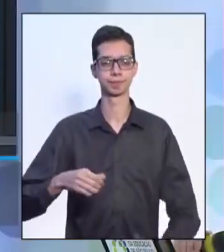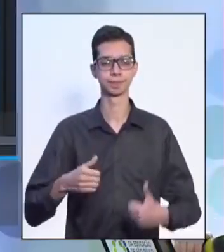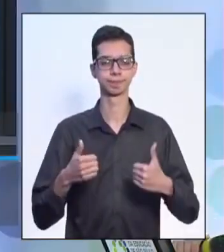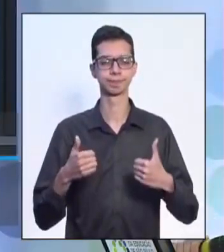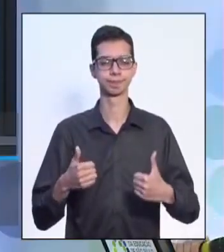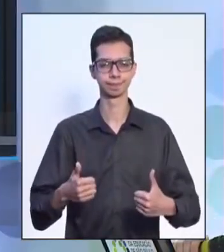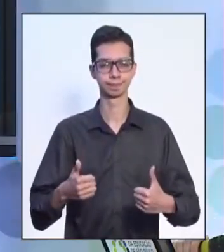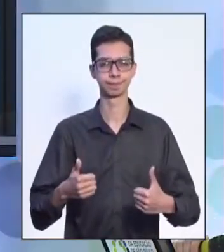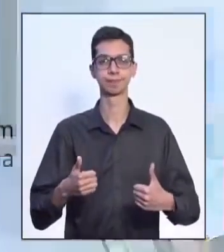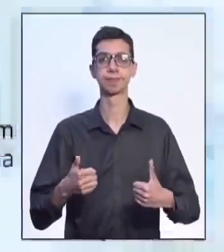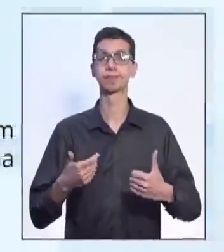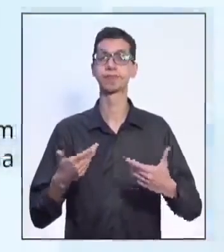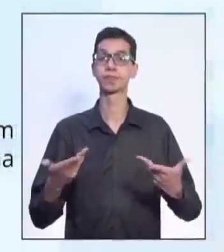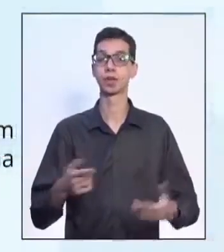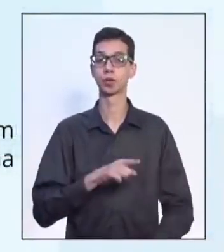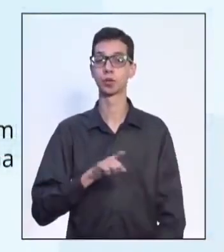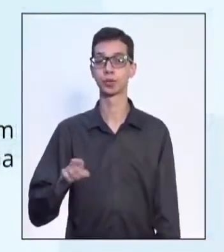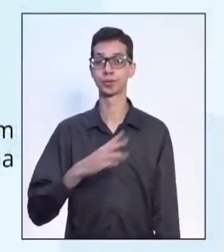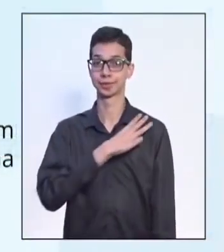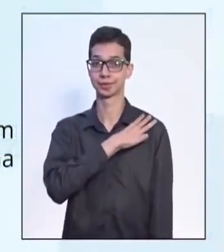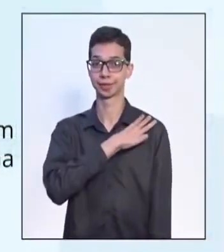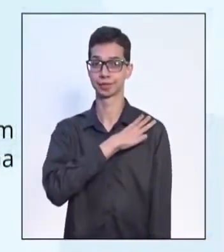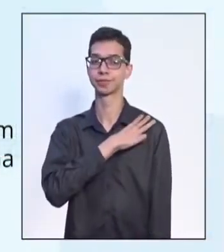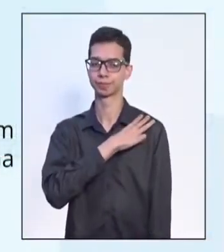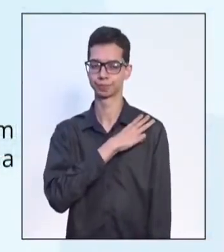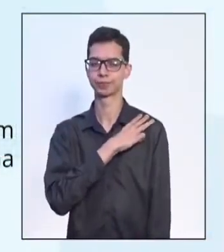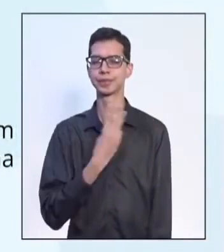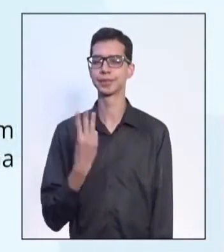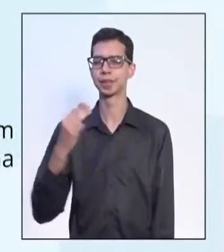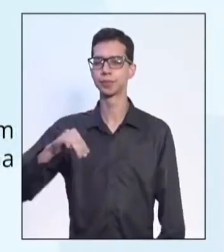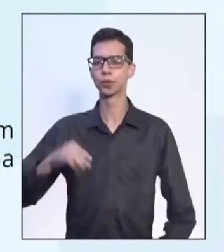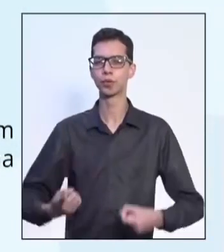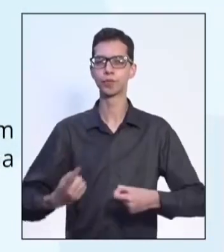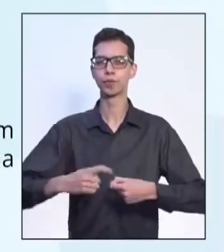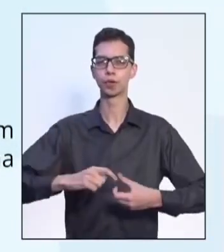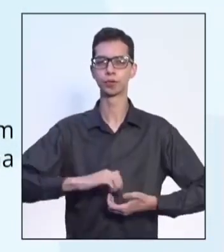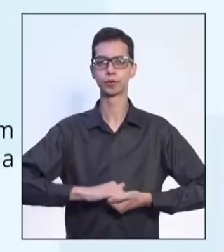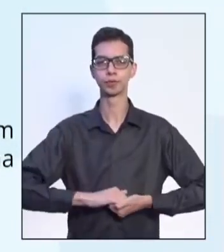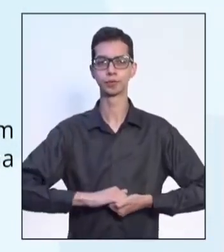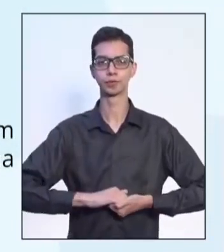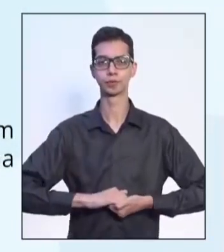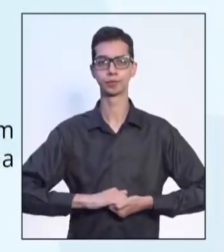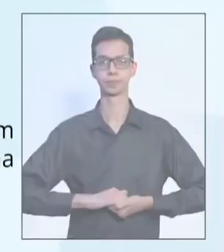bem, pessoal, da terceira série. Então, daqui 3 minutos, nós retornamos.